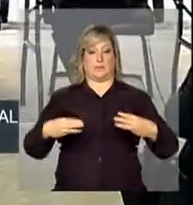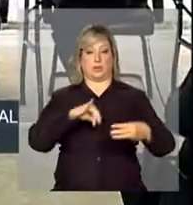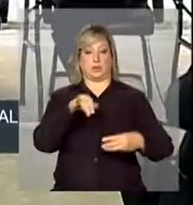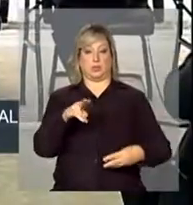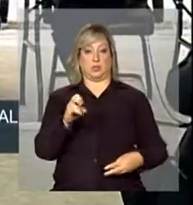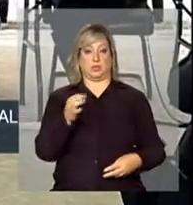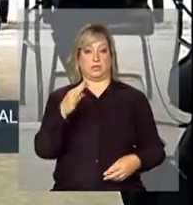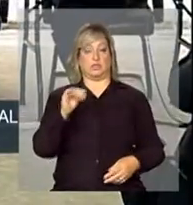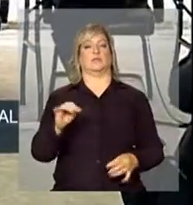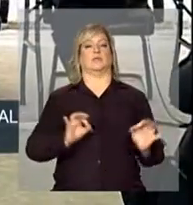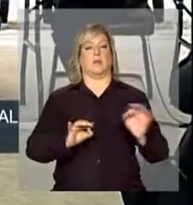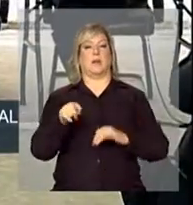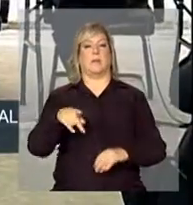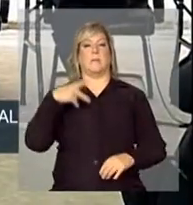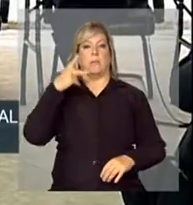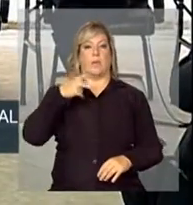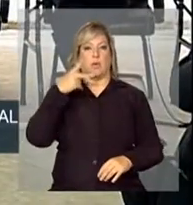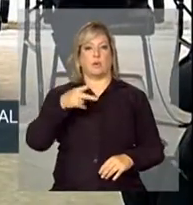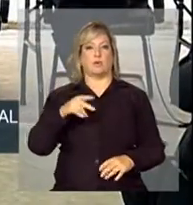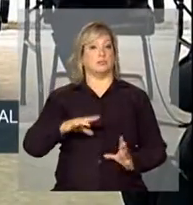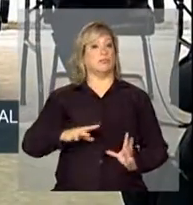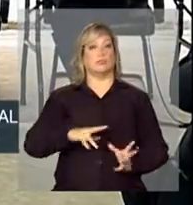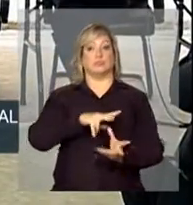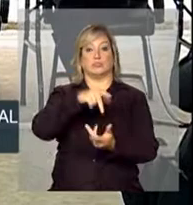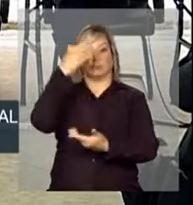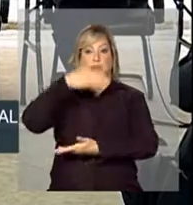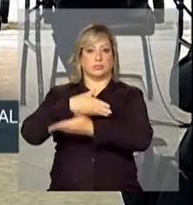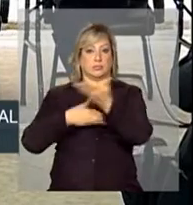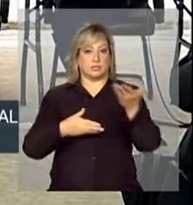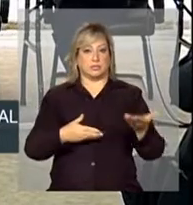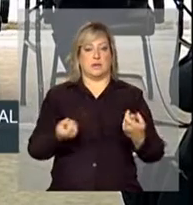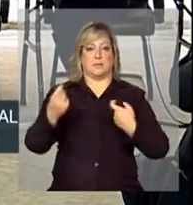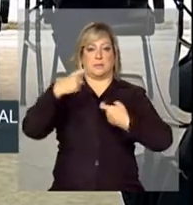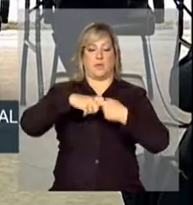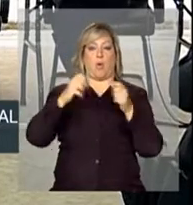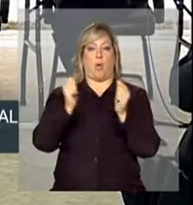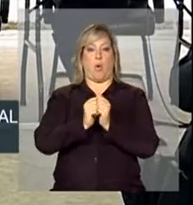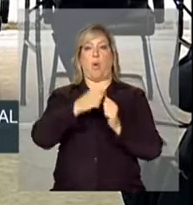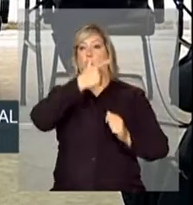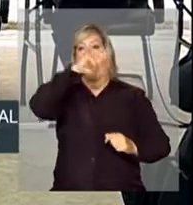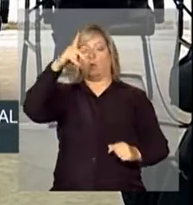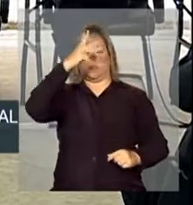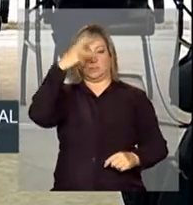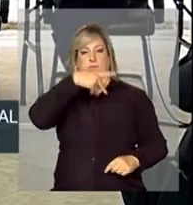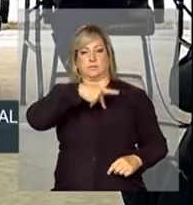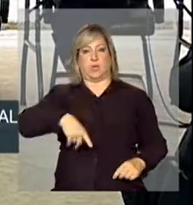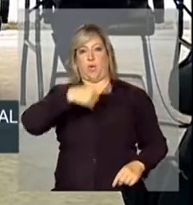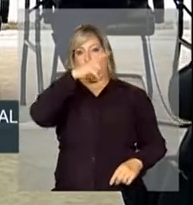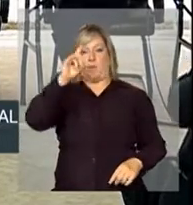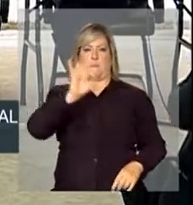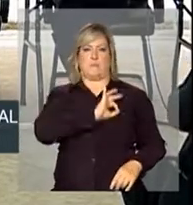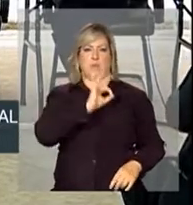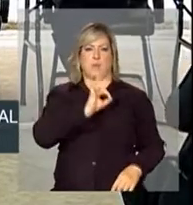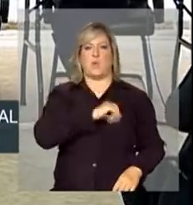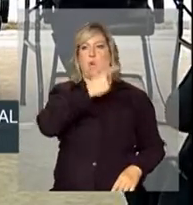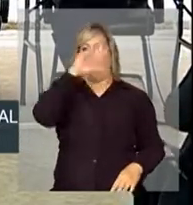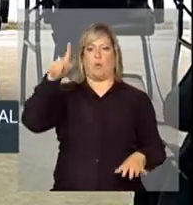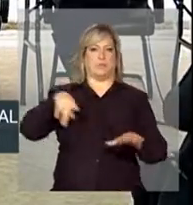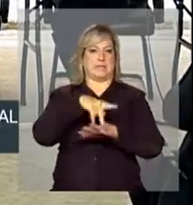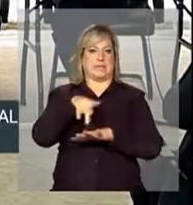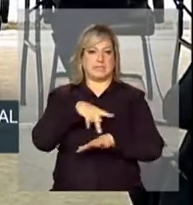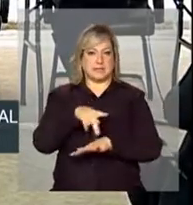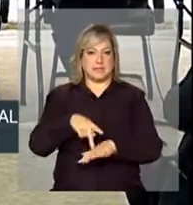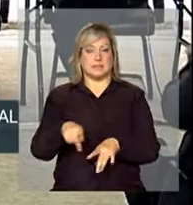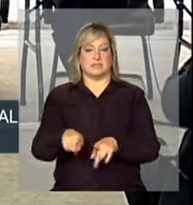coordena essa política no cenário Internacional e parceria com autoridades internacionais policiais internacionais